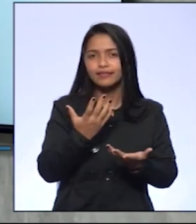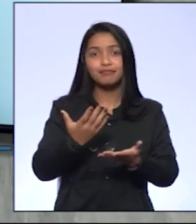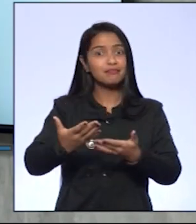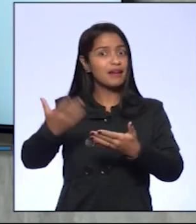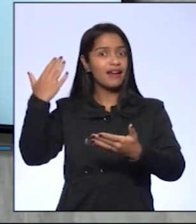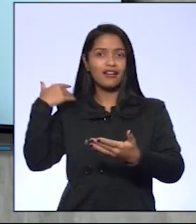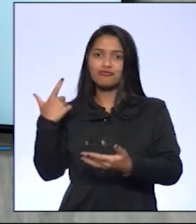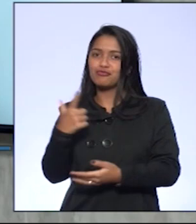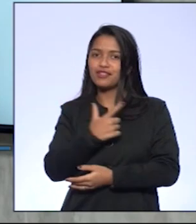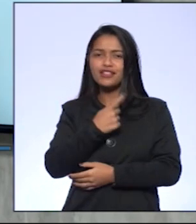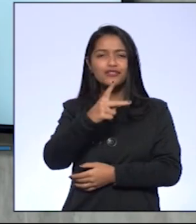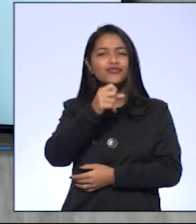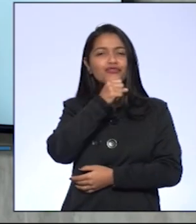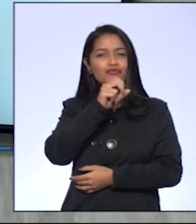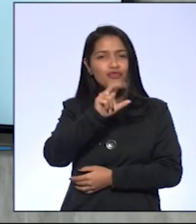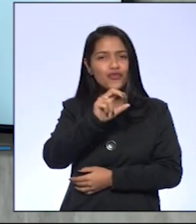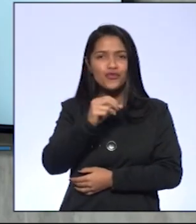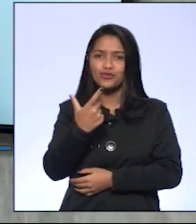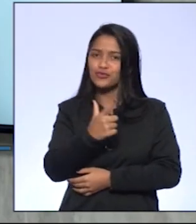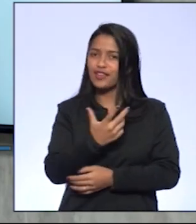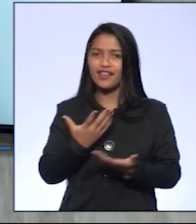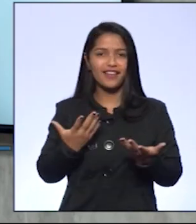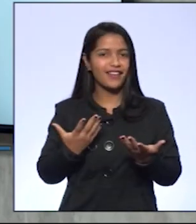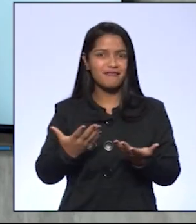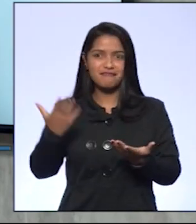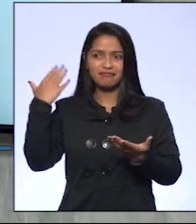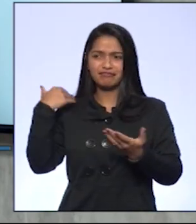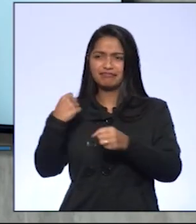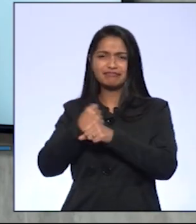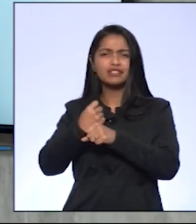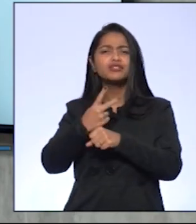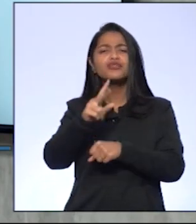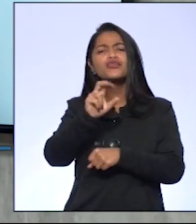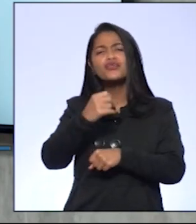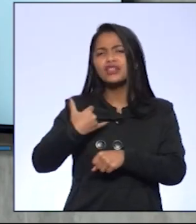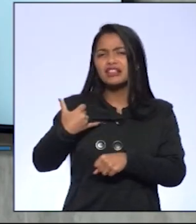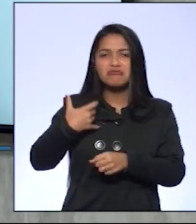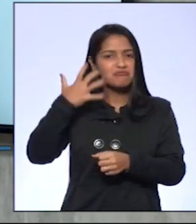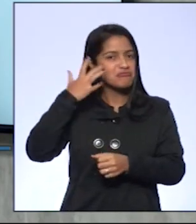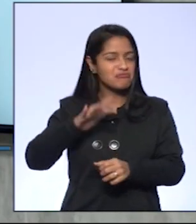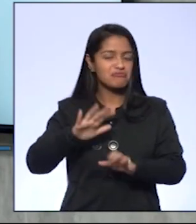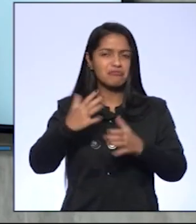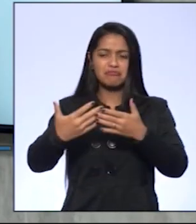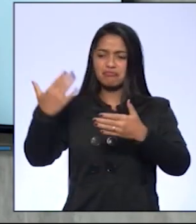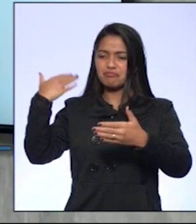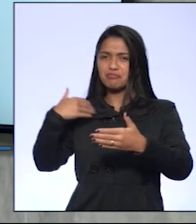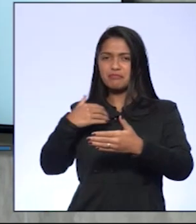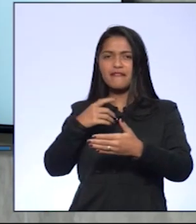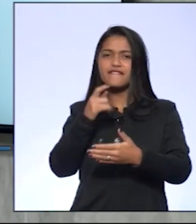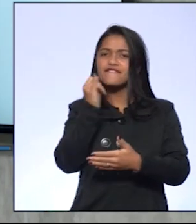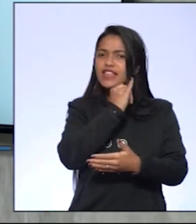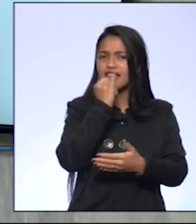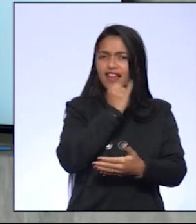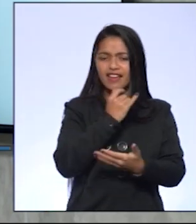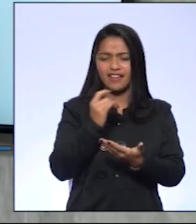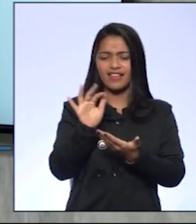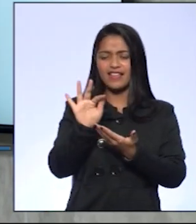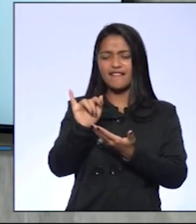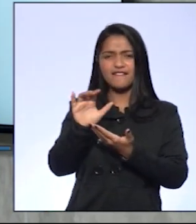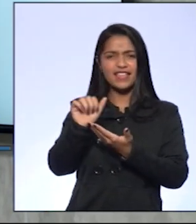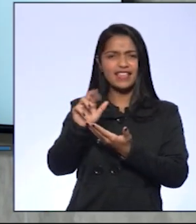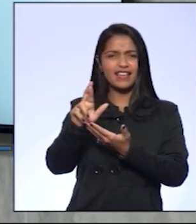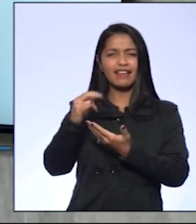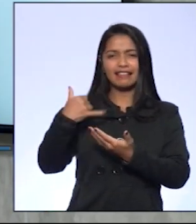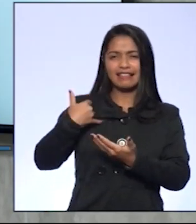existia na época dos avós de vocês, não sei quantos anos tem, né, os seus avós, mas eu não consigo imaginar pessoas com mais aí de 60